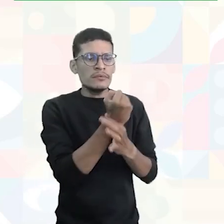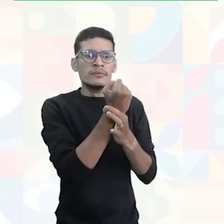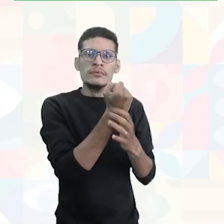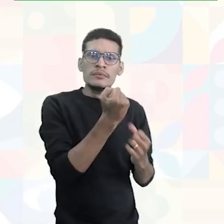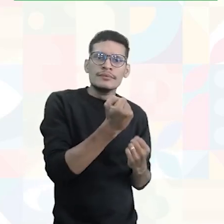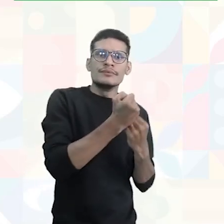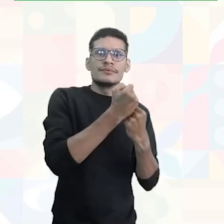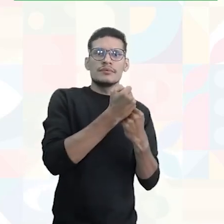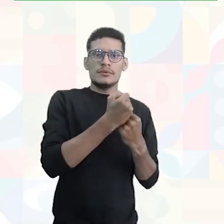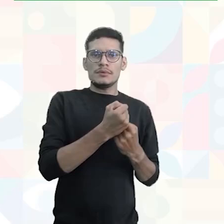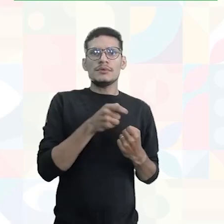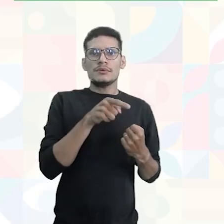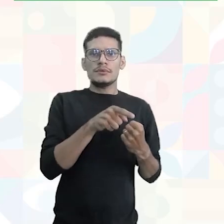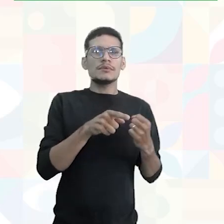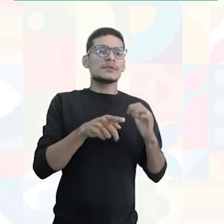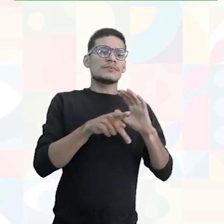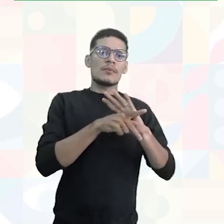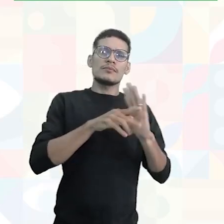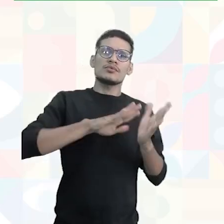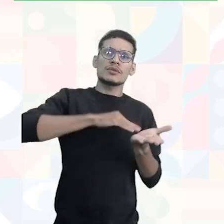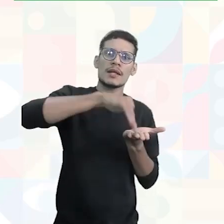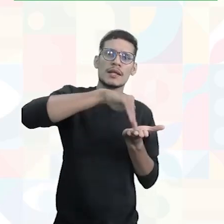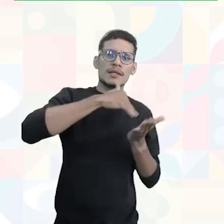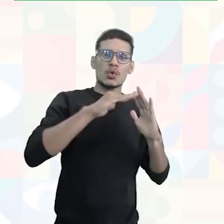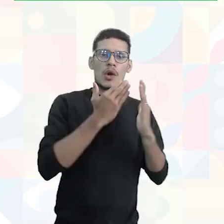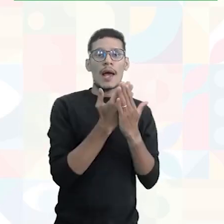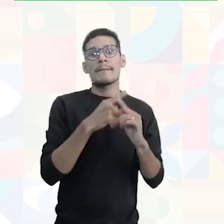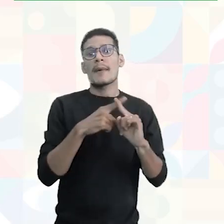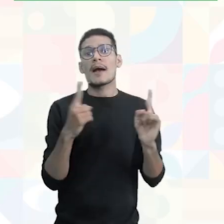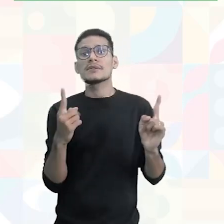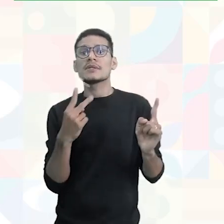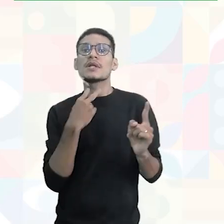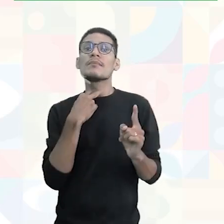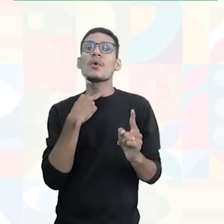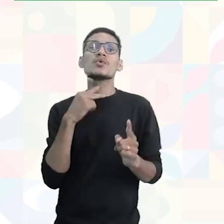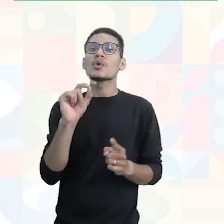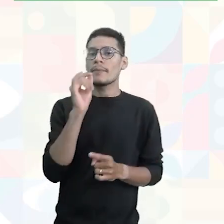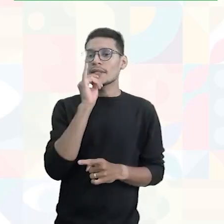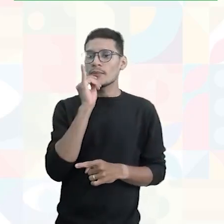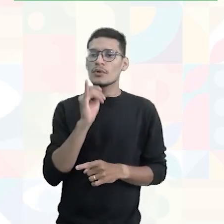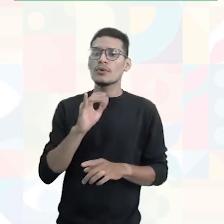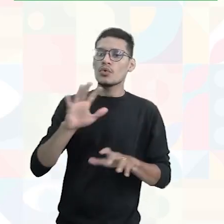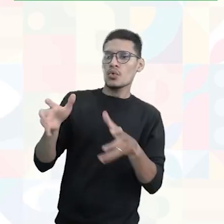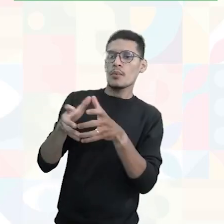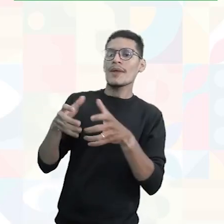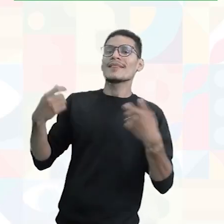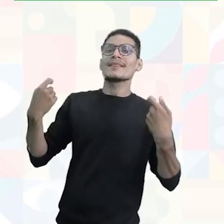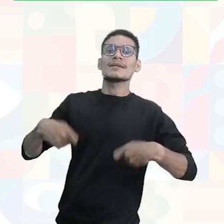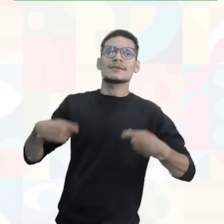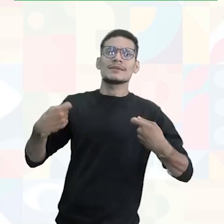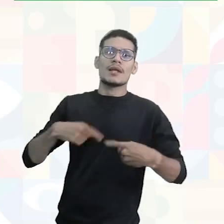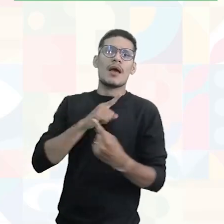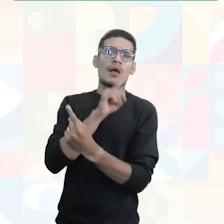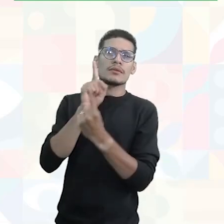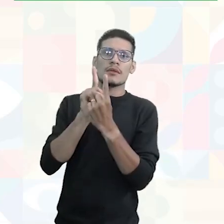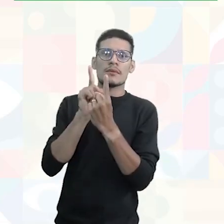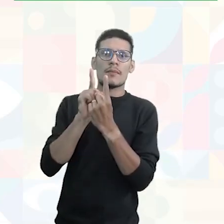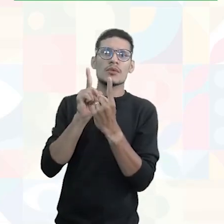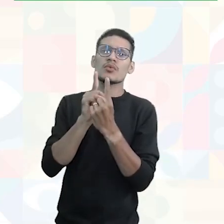escolar, mas ele não deve deixar de atender aos públicos que necessitam de um